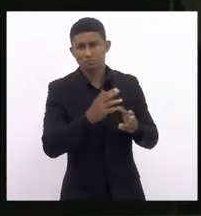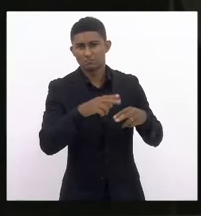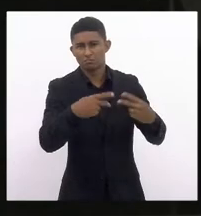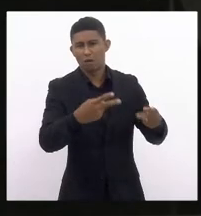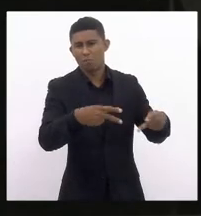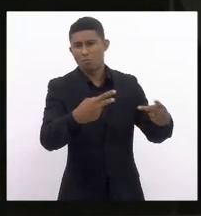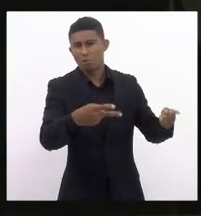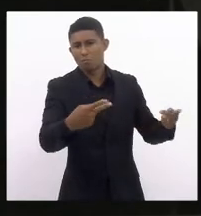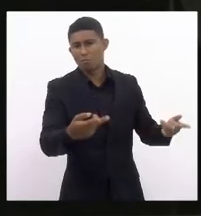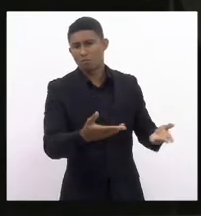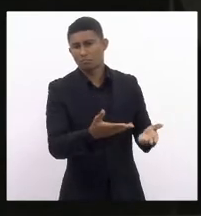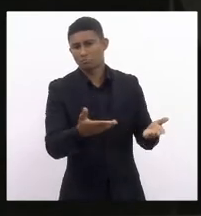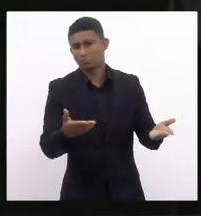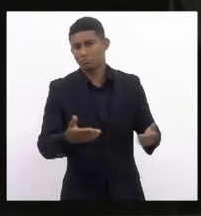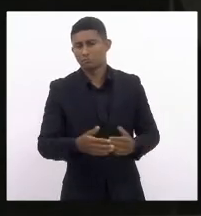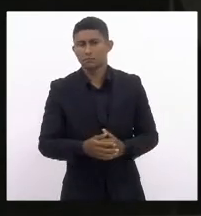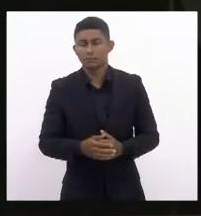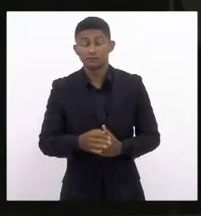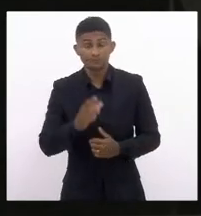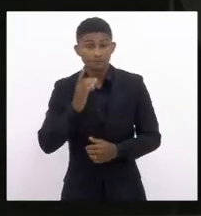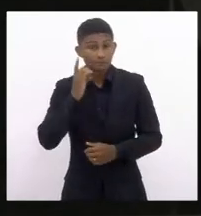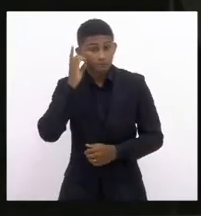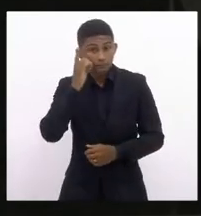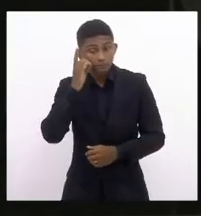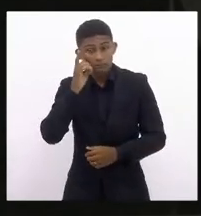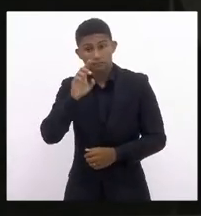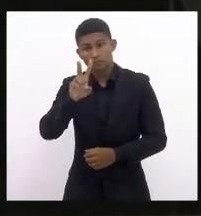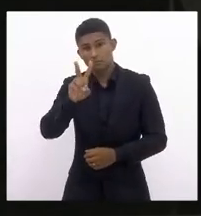E, ao mesmo tempo que o deputado Valdec